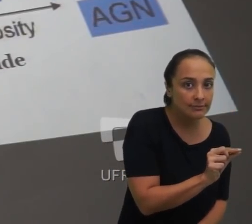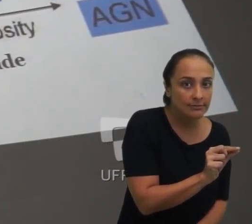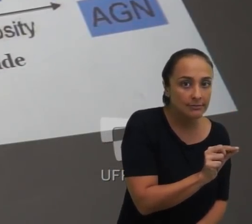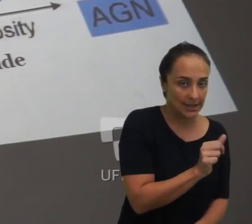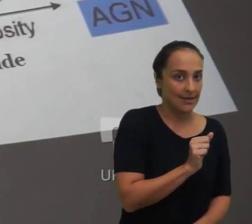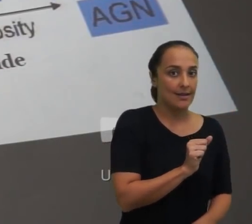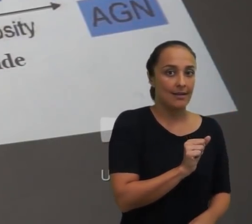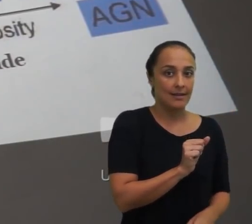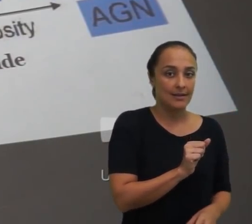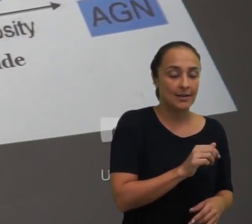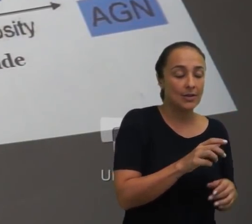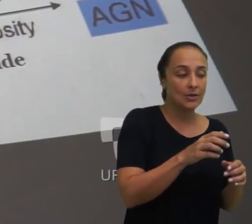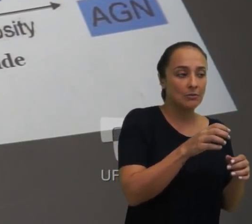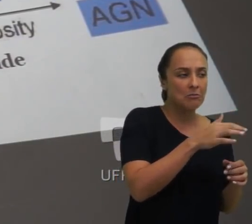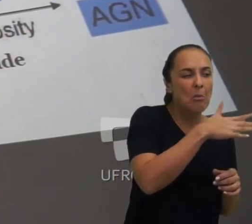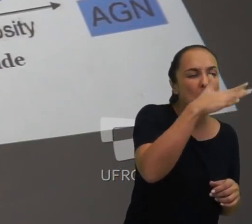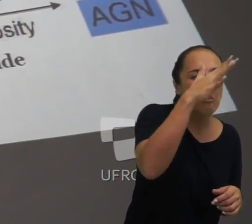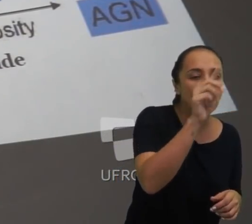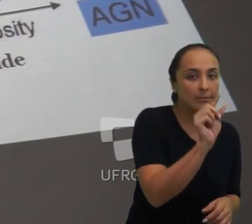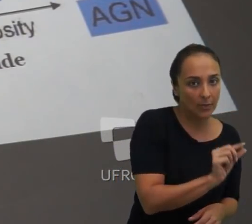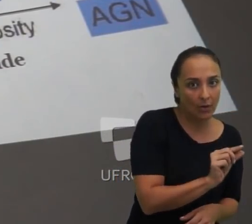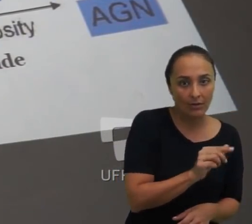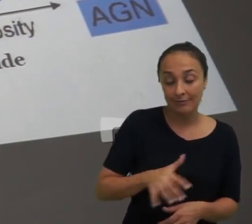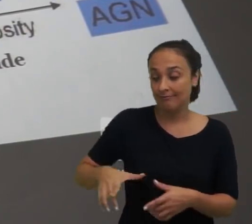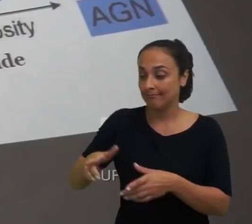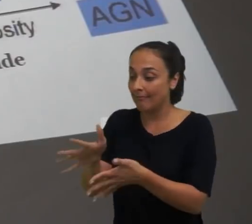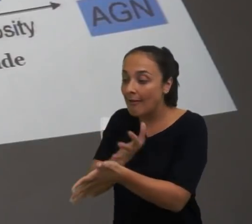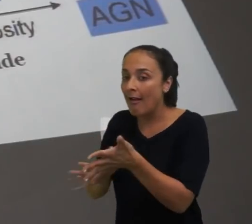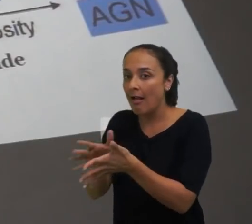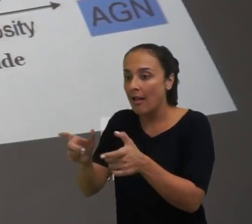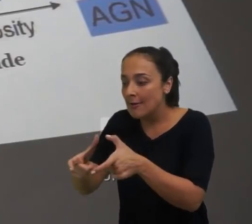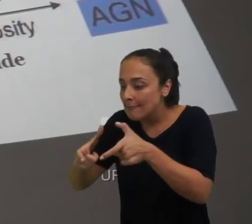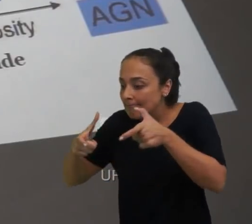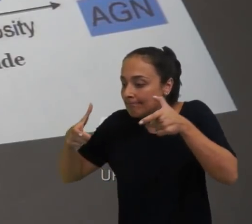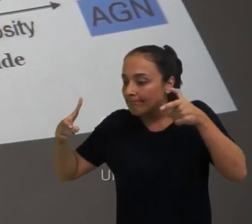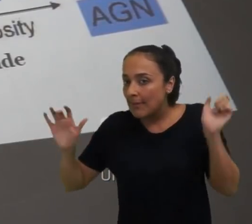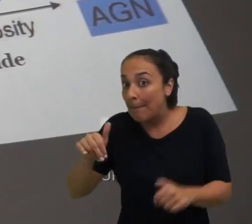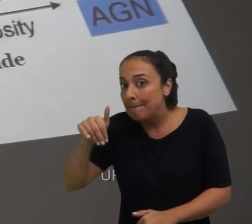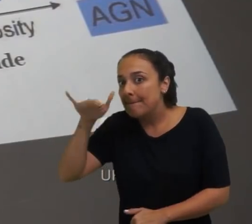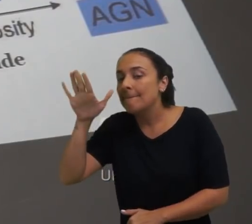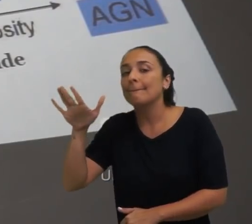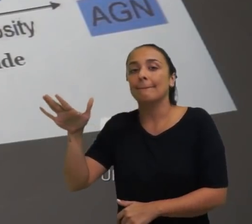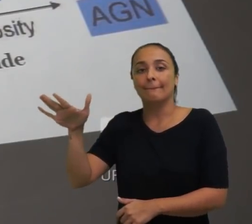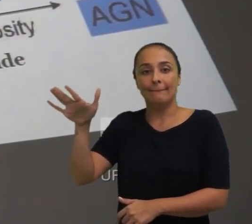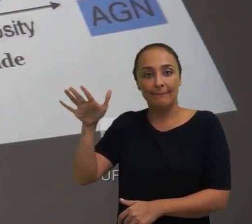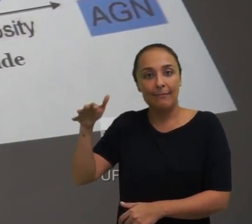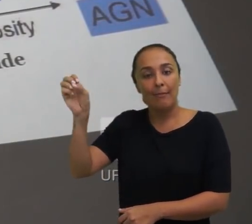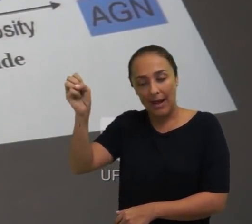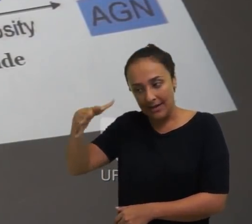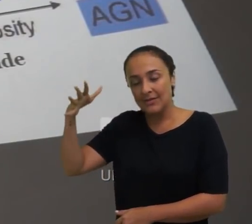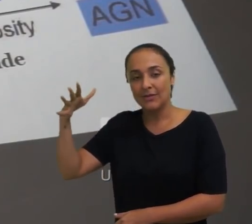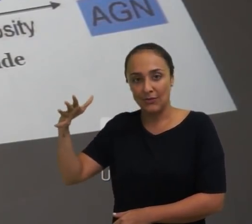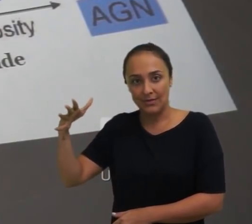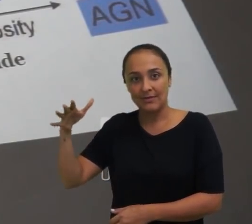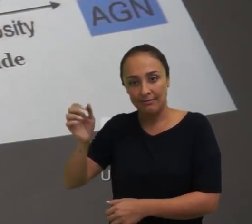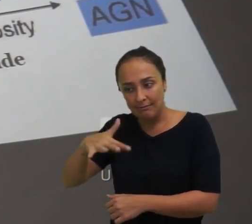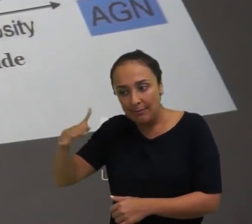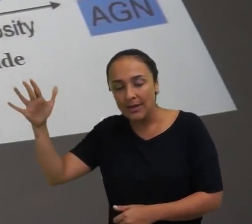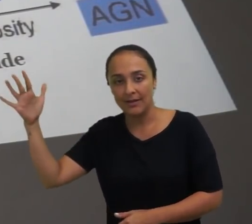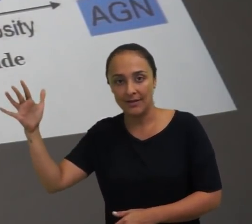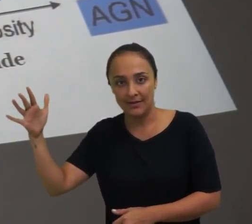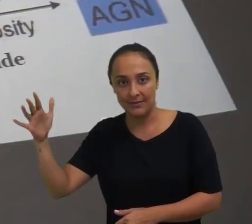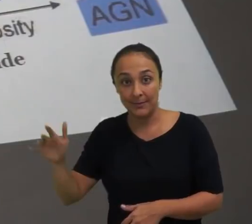detalhes para vocês, só vou dizer que explosões de supernova, a energia devido a explosões